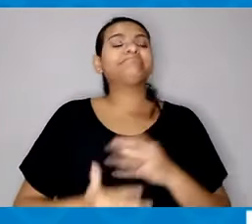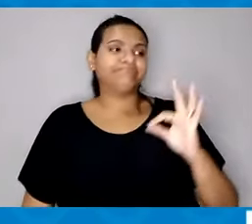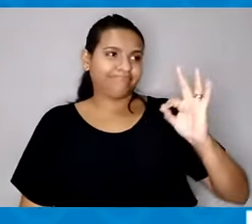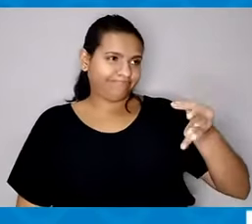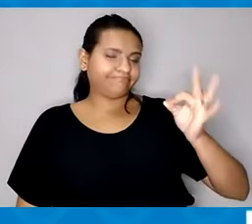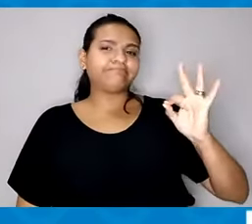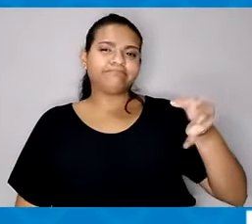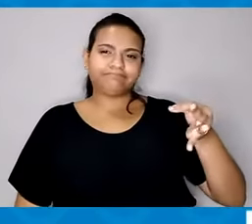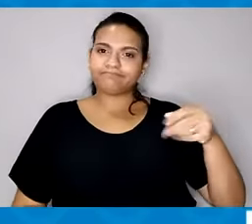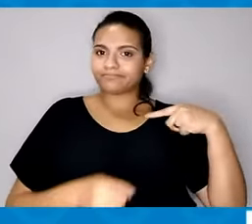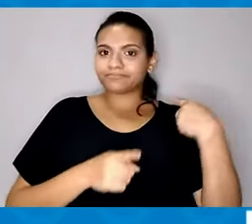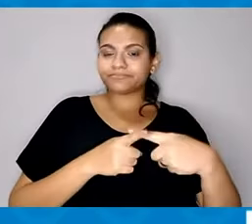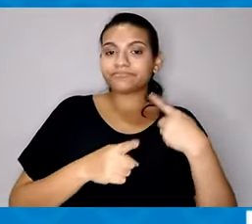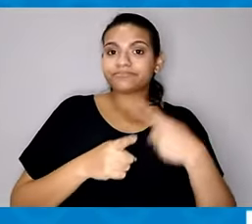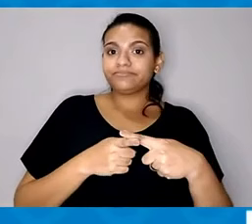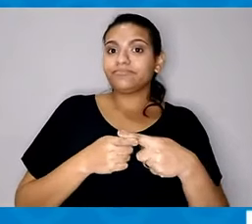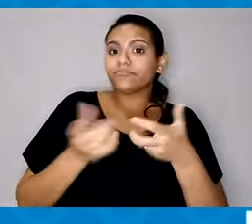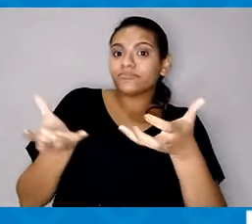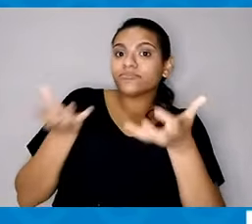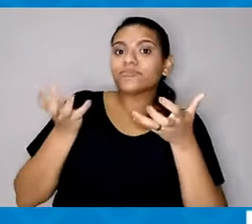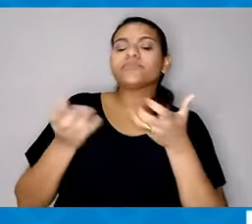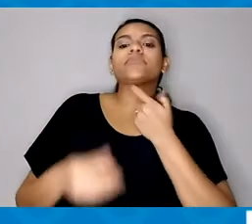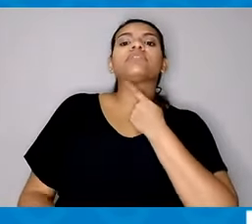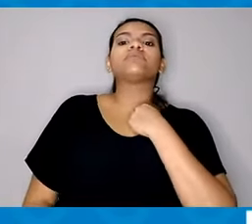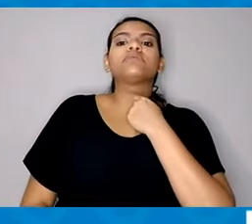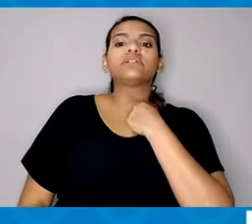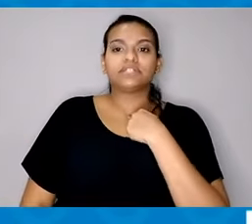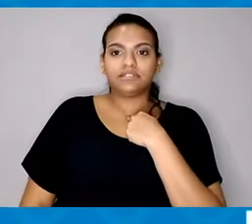idealmente você quer que o que seja feito